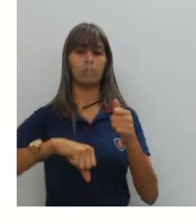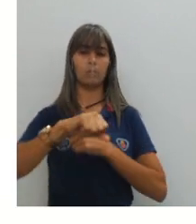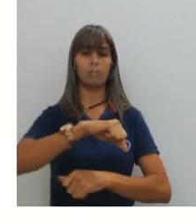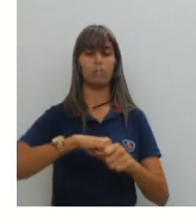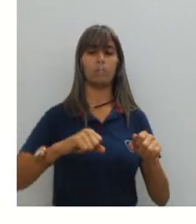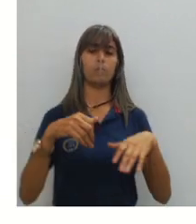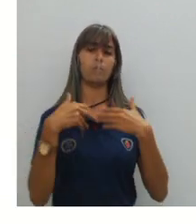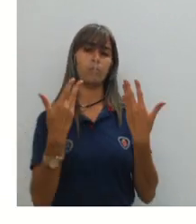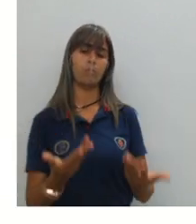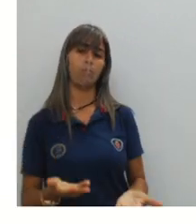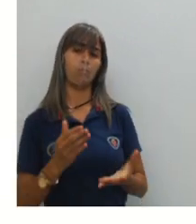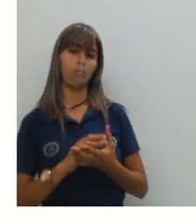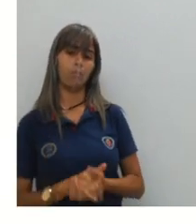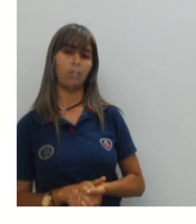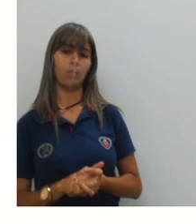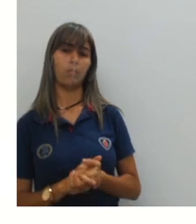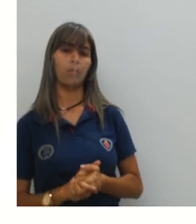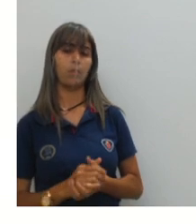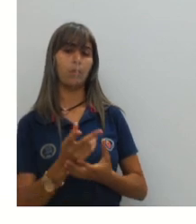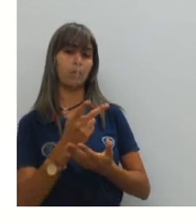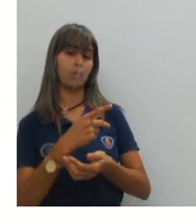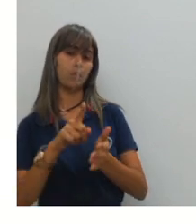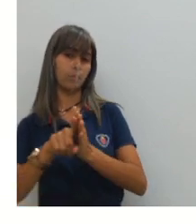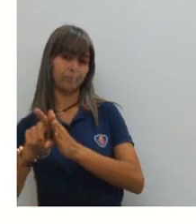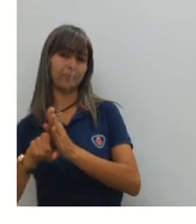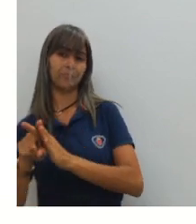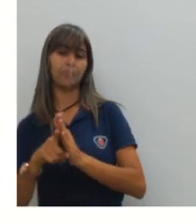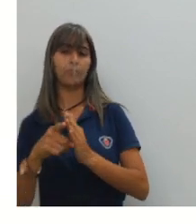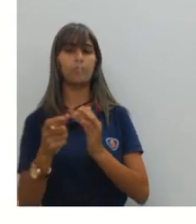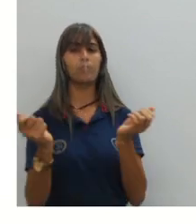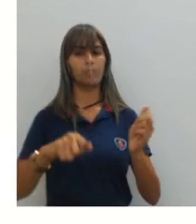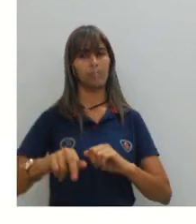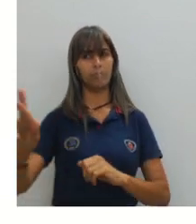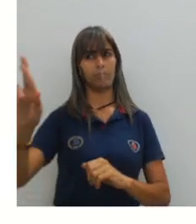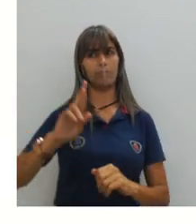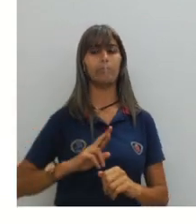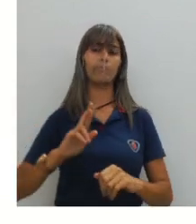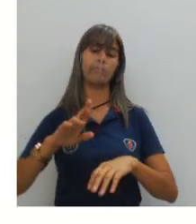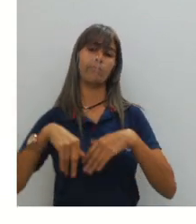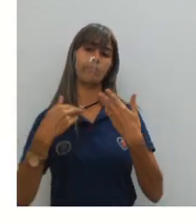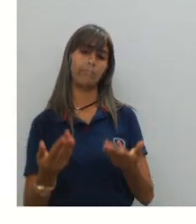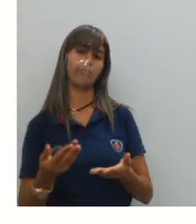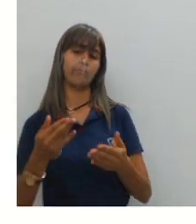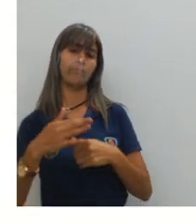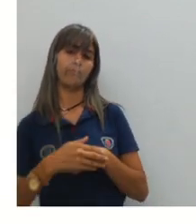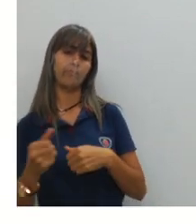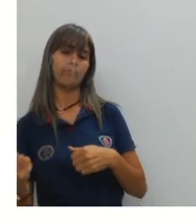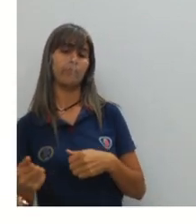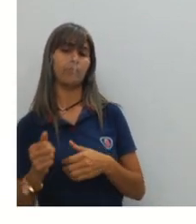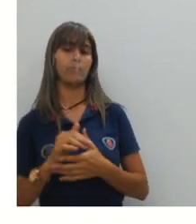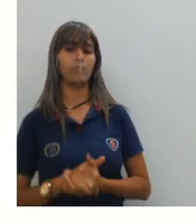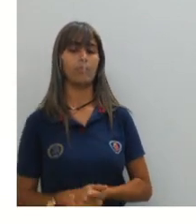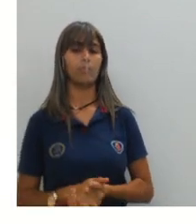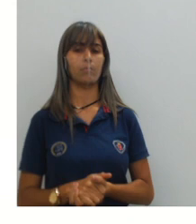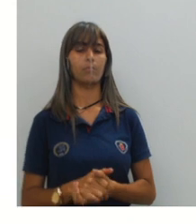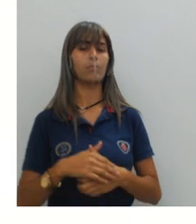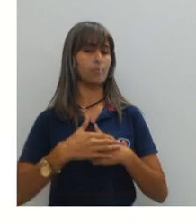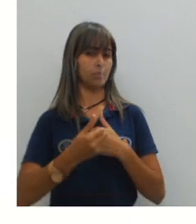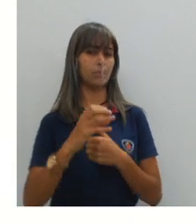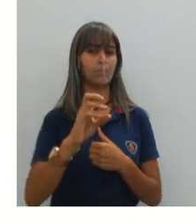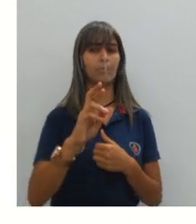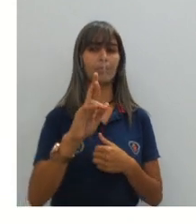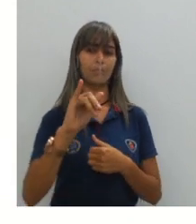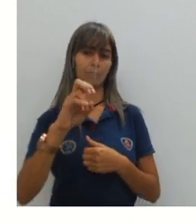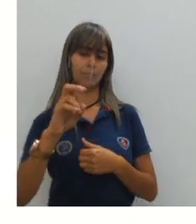isso. Então, buscar outras fontes para adquirir respostas é o que a gente chama de senso comum. Aliás, senso